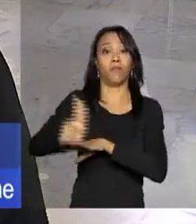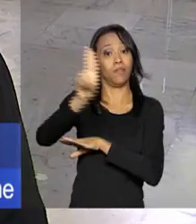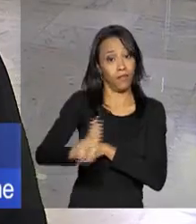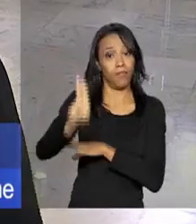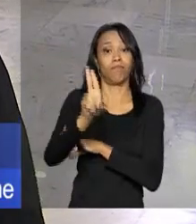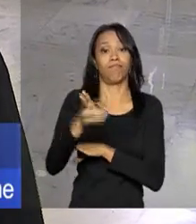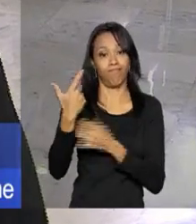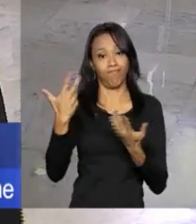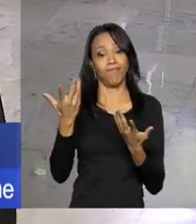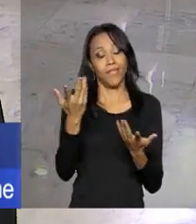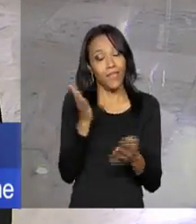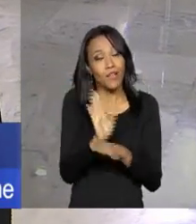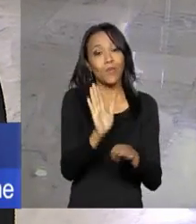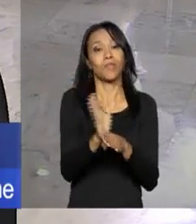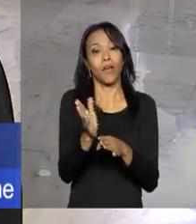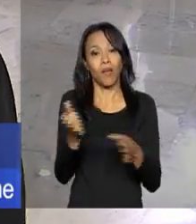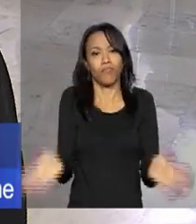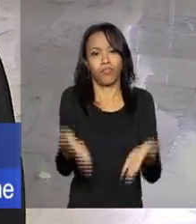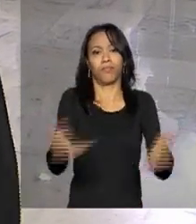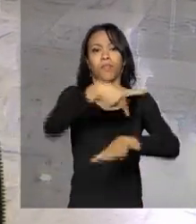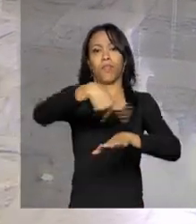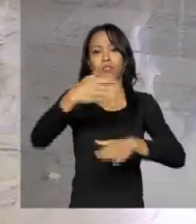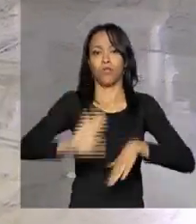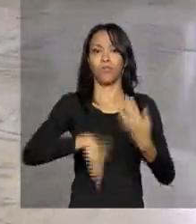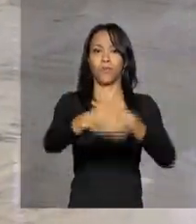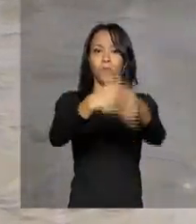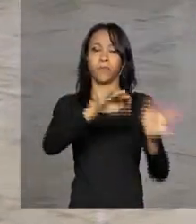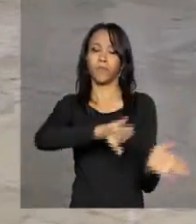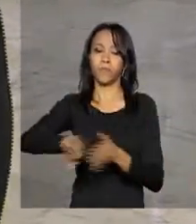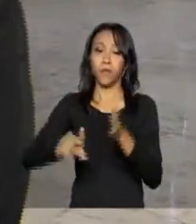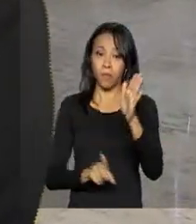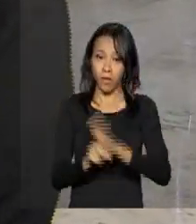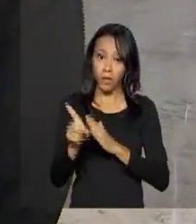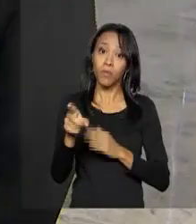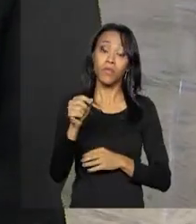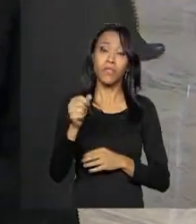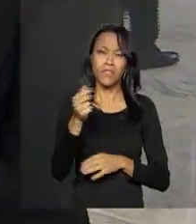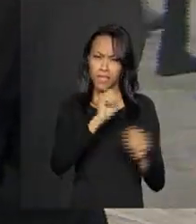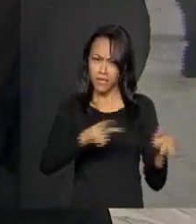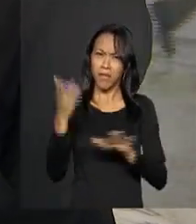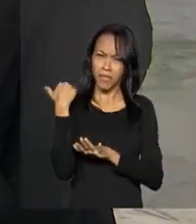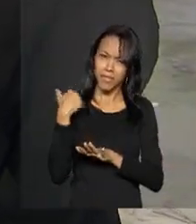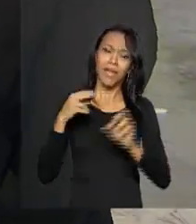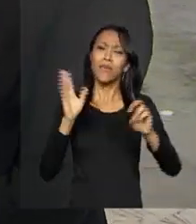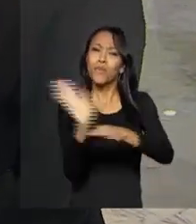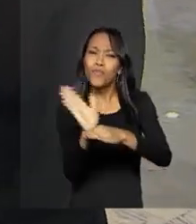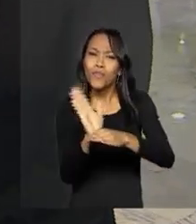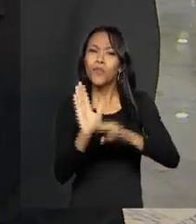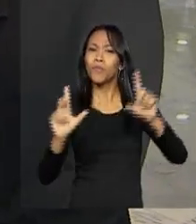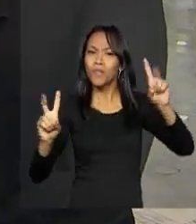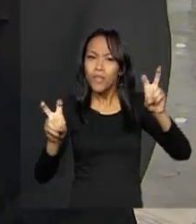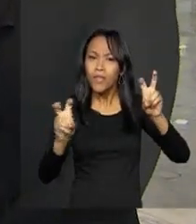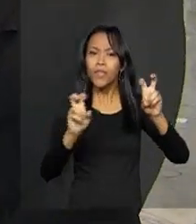ser incluída e ajudar a gente a continuar avançando no Brasil a presidenta na semana passada até falou do filme que horas ela volta é bastante